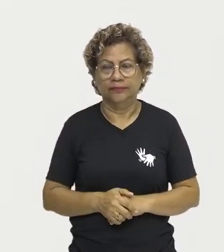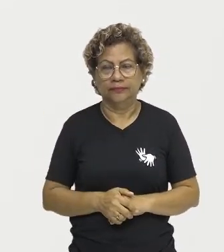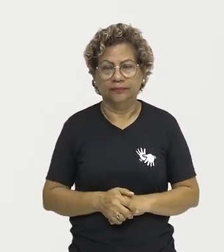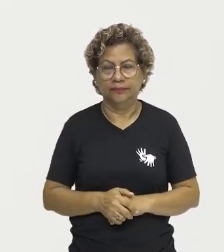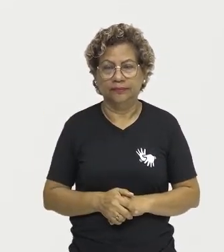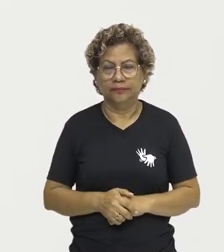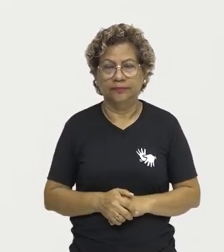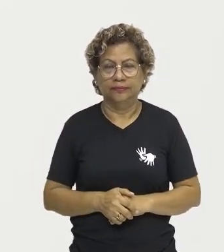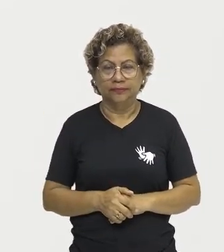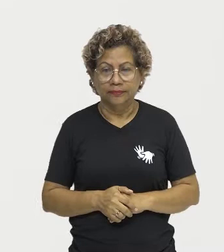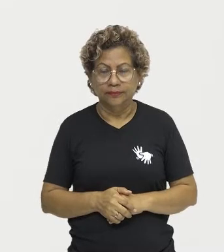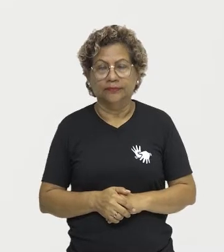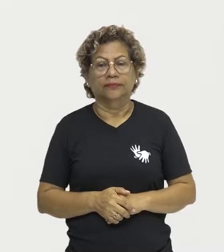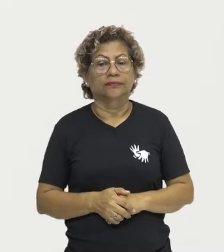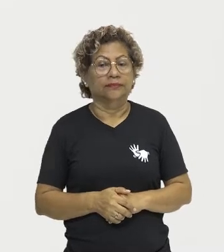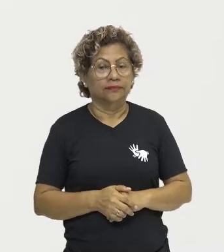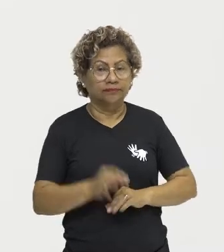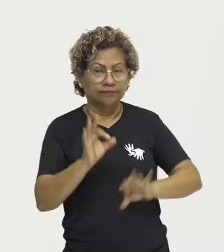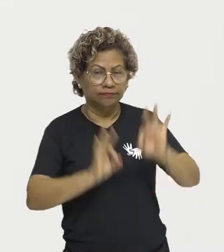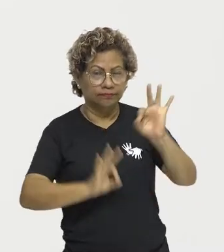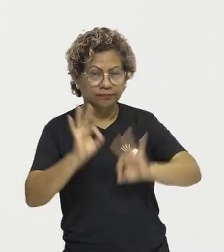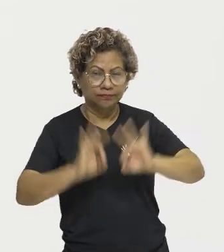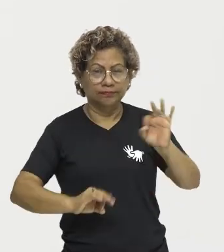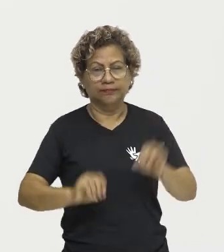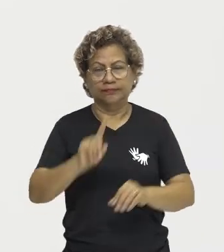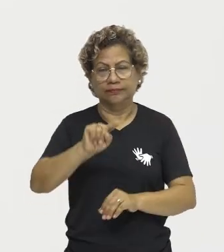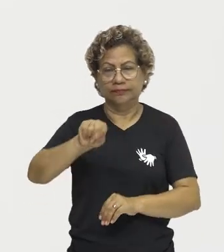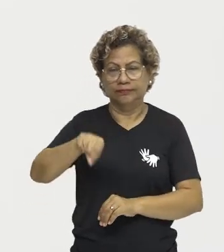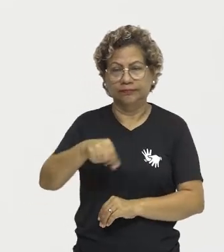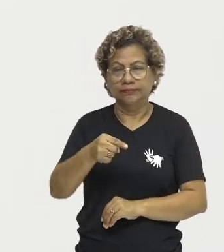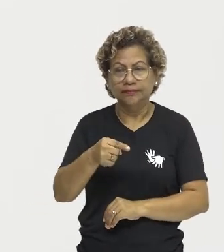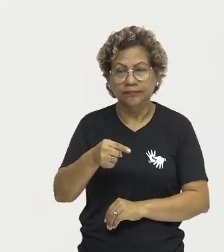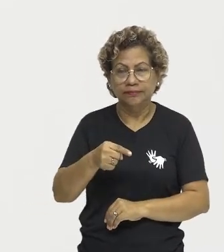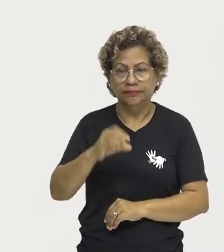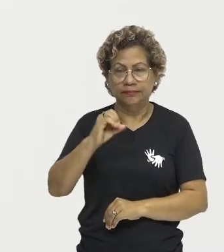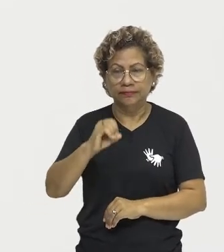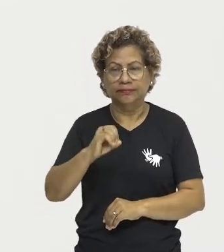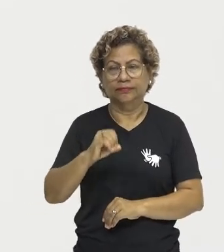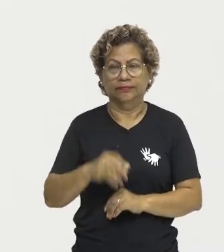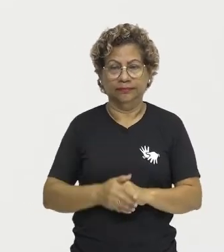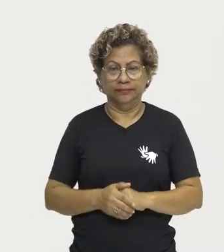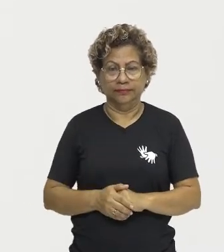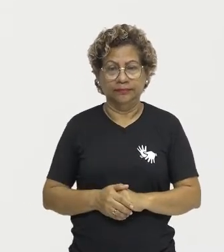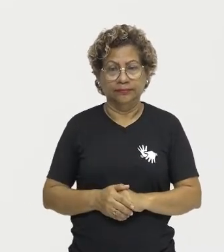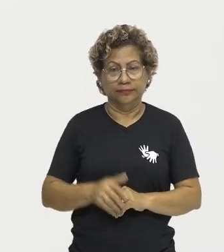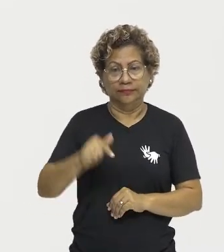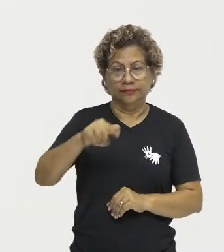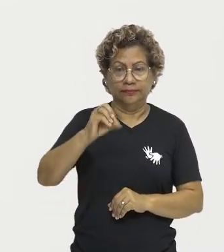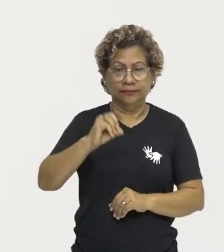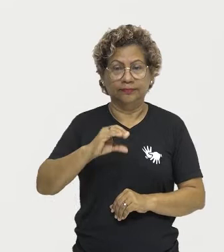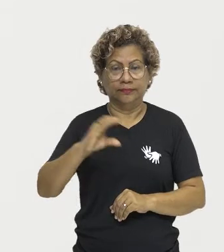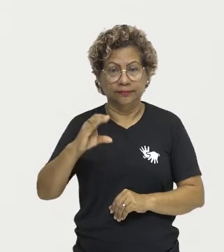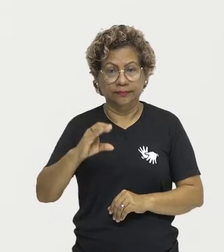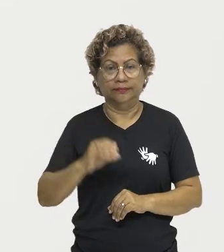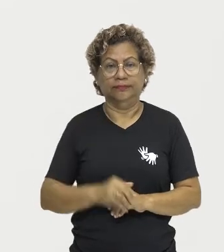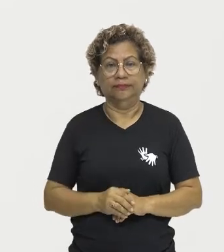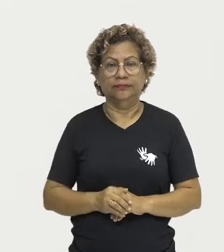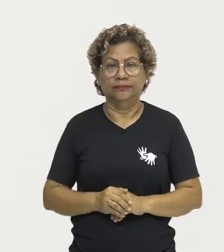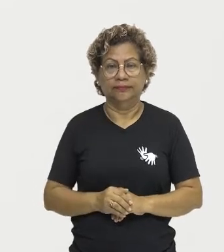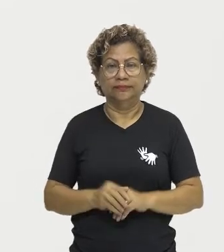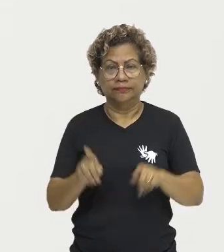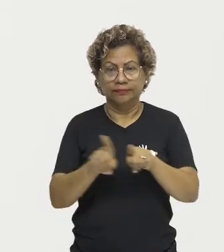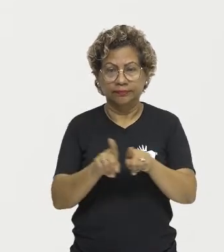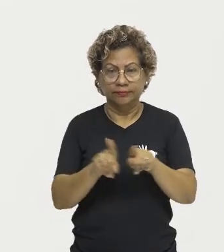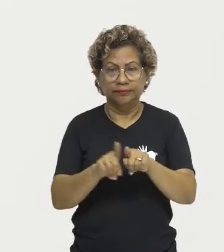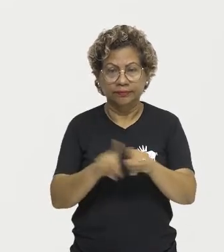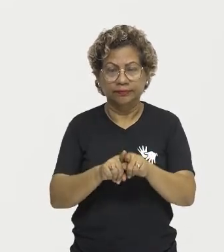com 2 quilogramas de água a 10 graus Celsius. E nós vamos ter, como é uma